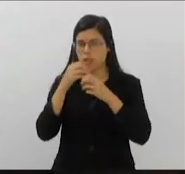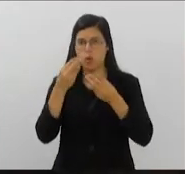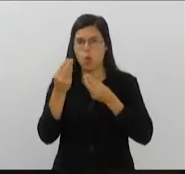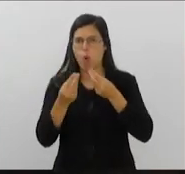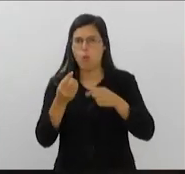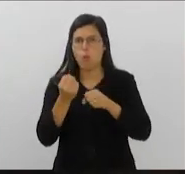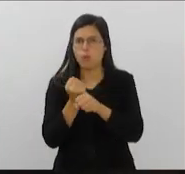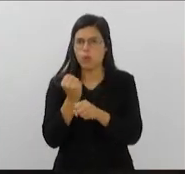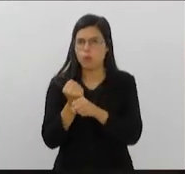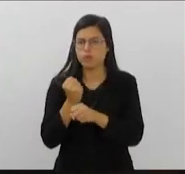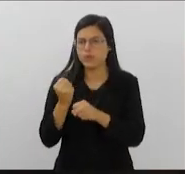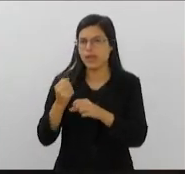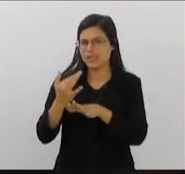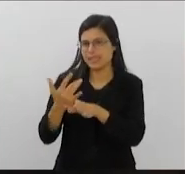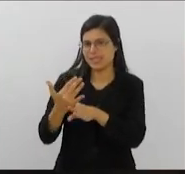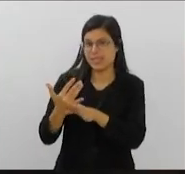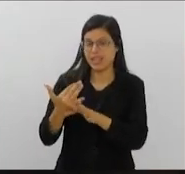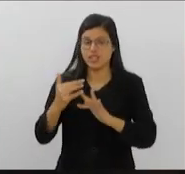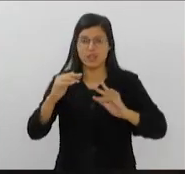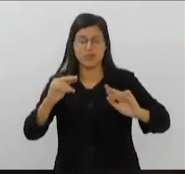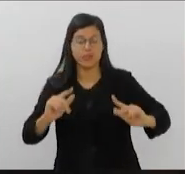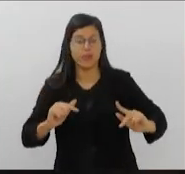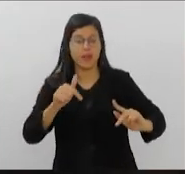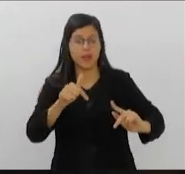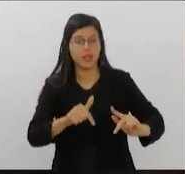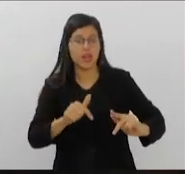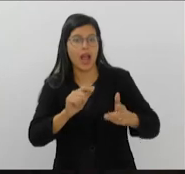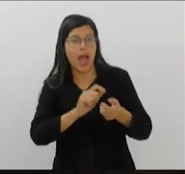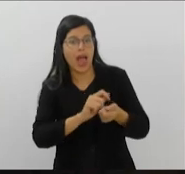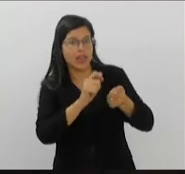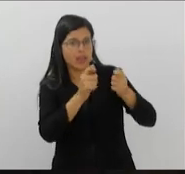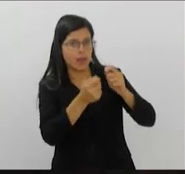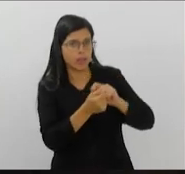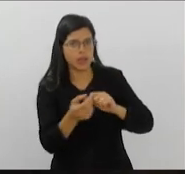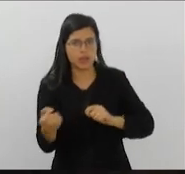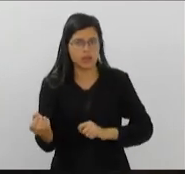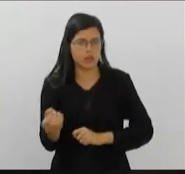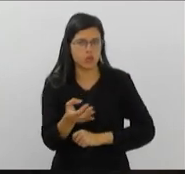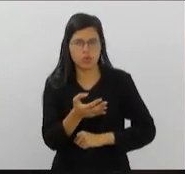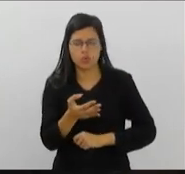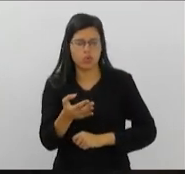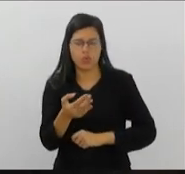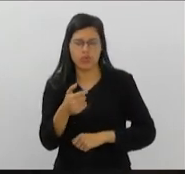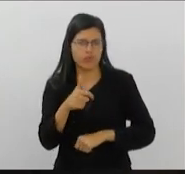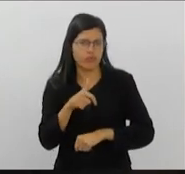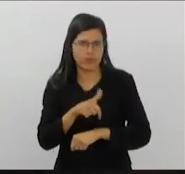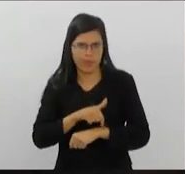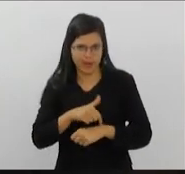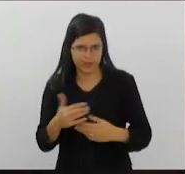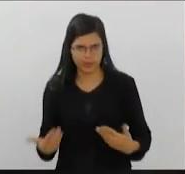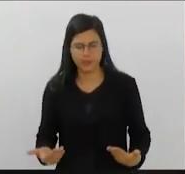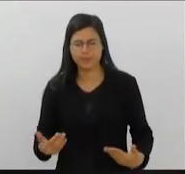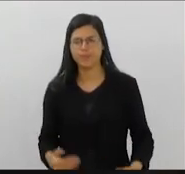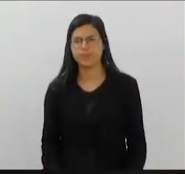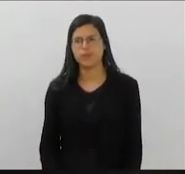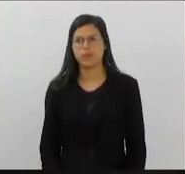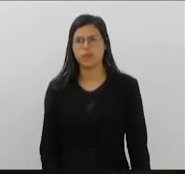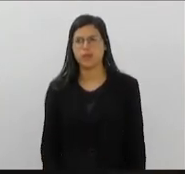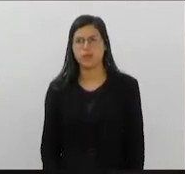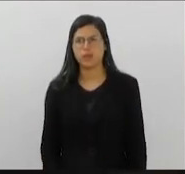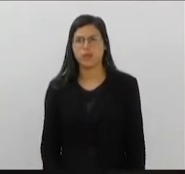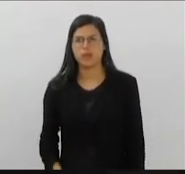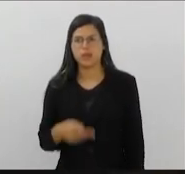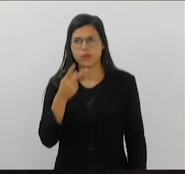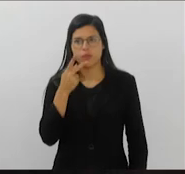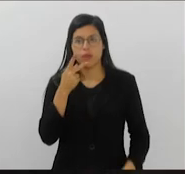forma diferente, para que elas sejam adaptadas a esse novo cenário. Então, a gente fala também de